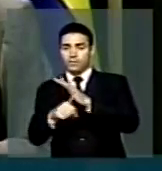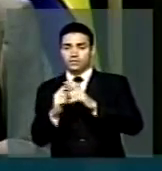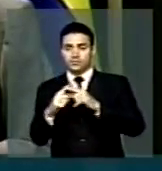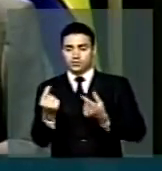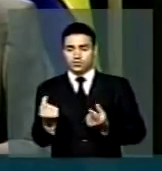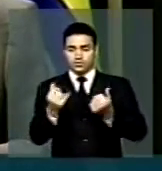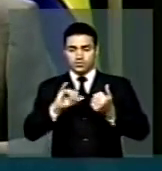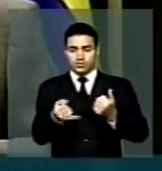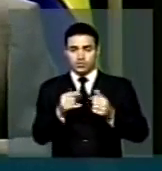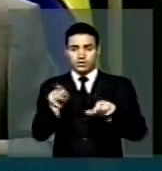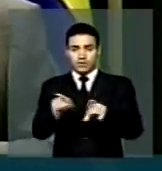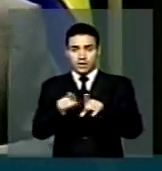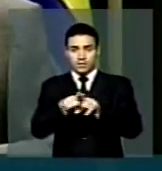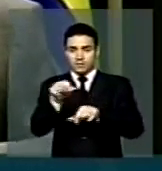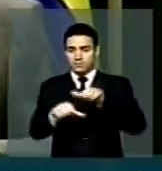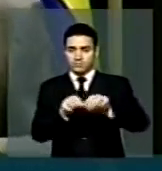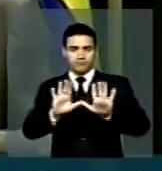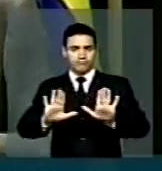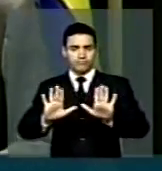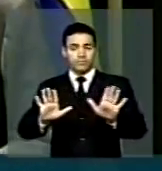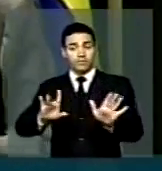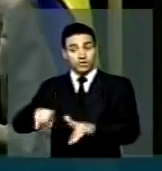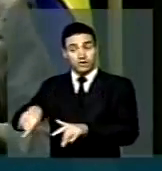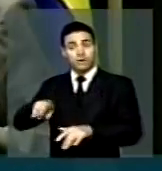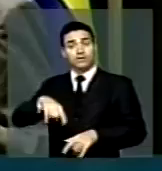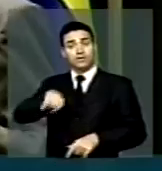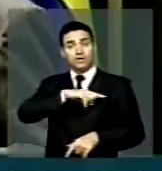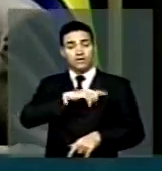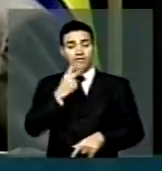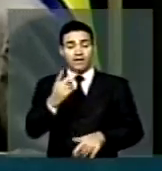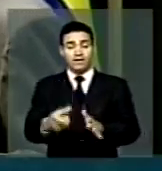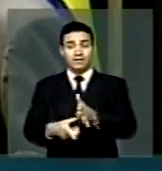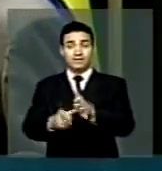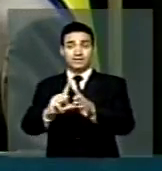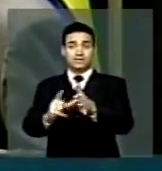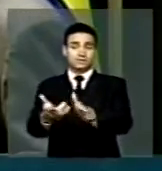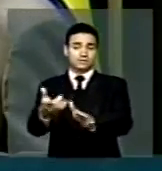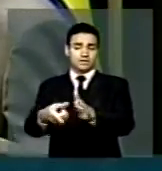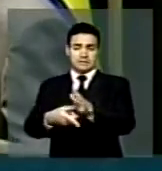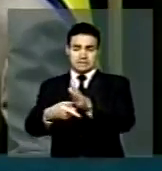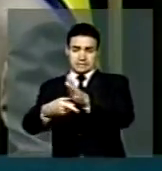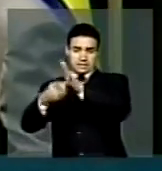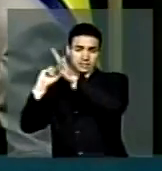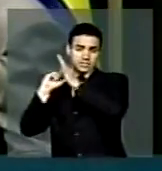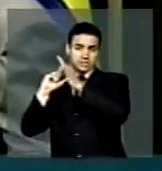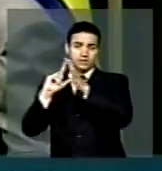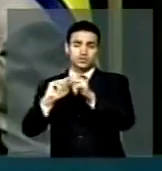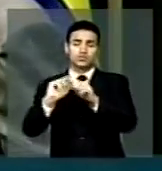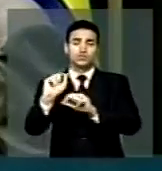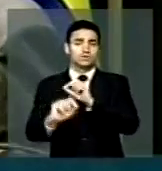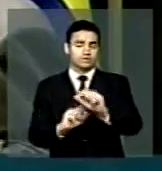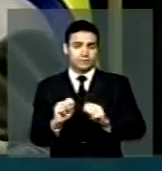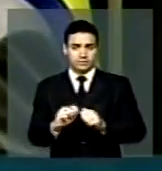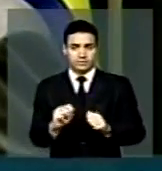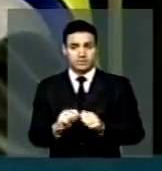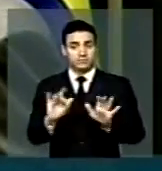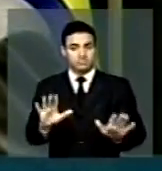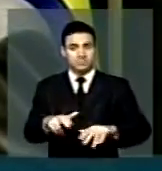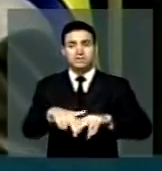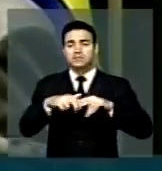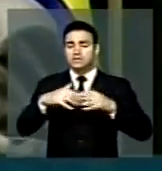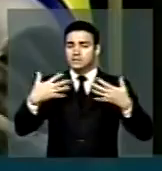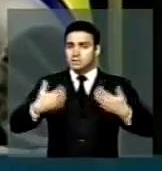juros também mudou, nós iríamos dizer com antecipação o que iríamos fazer. Decisão